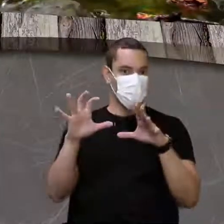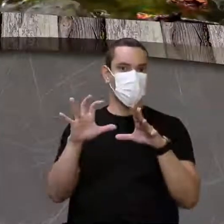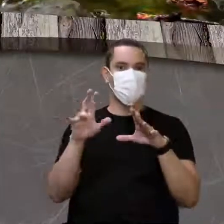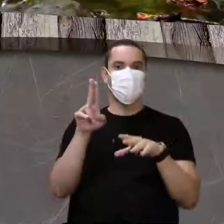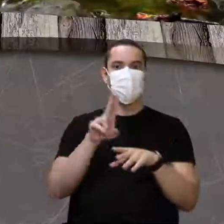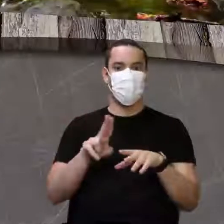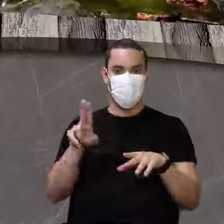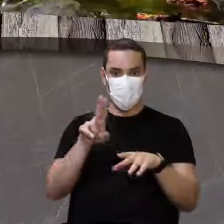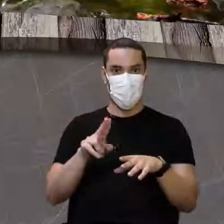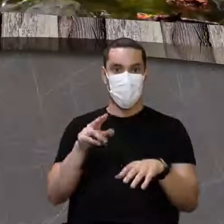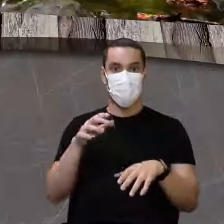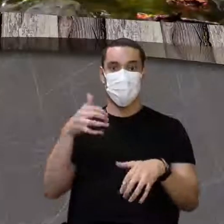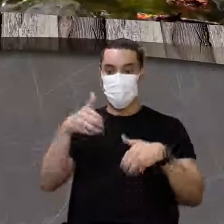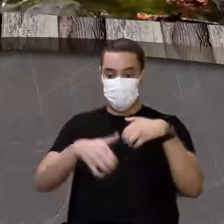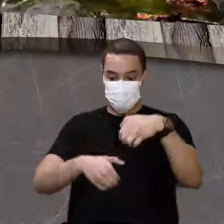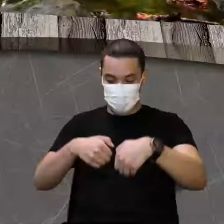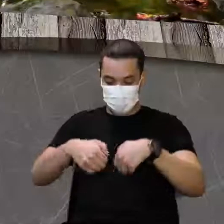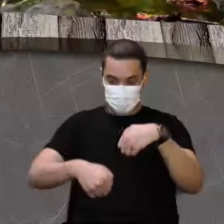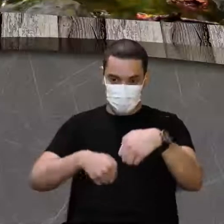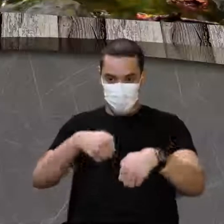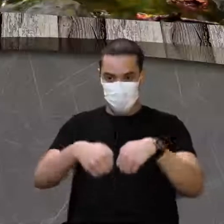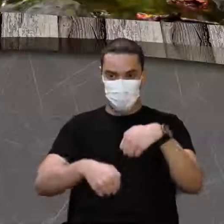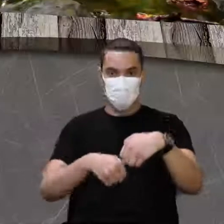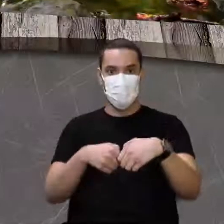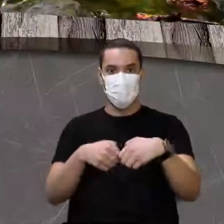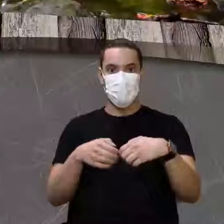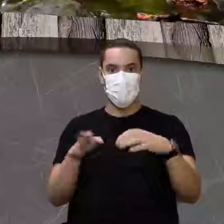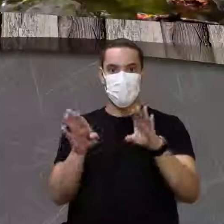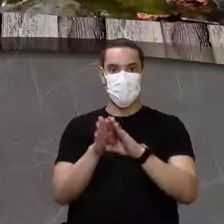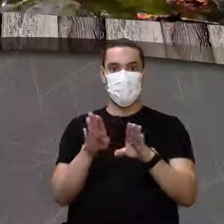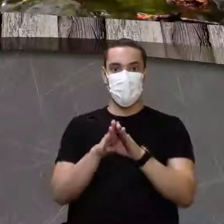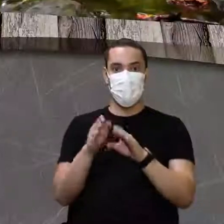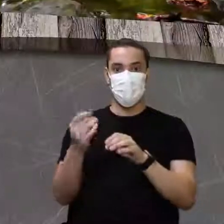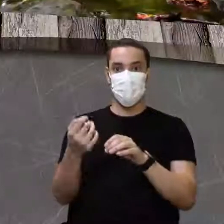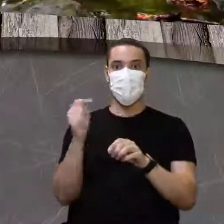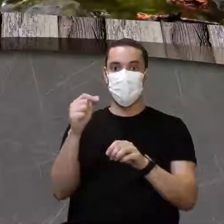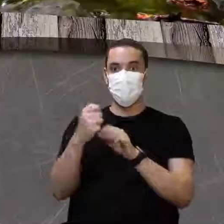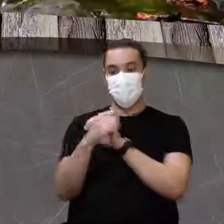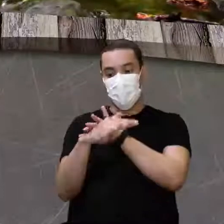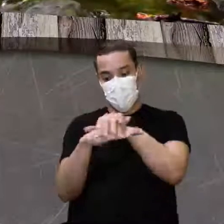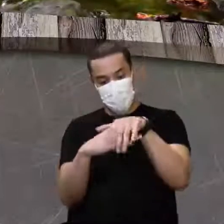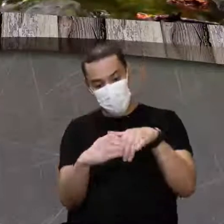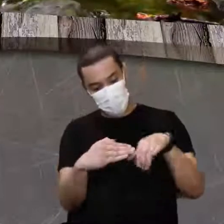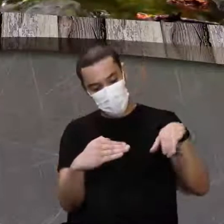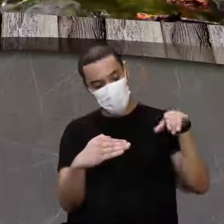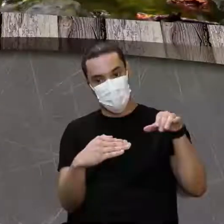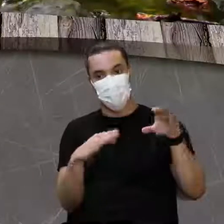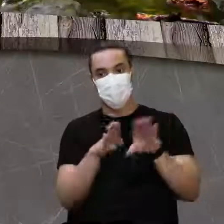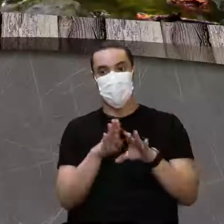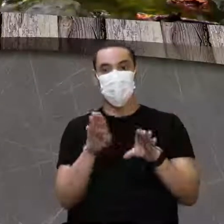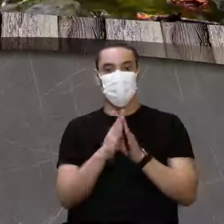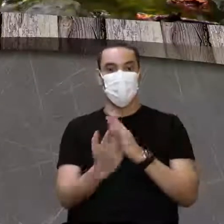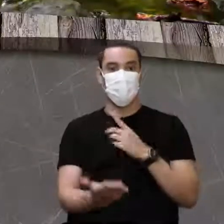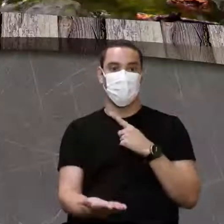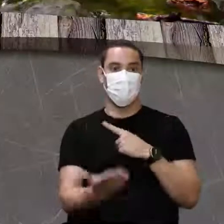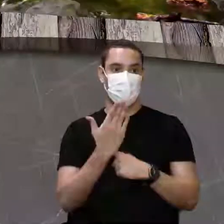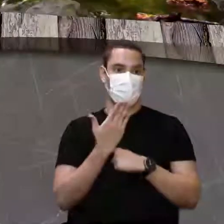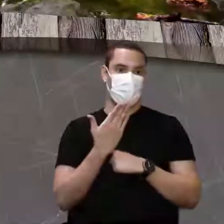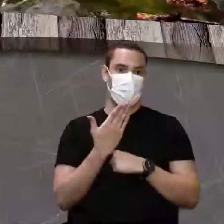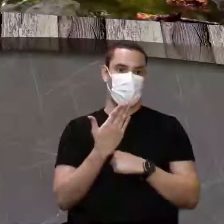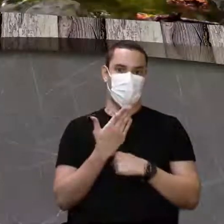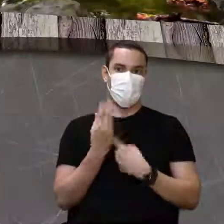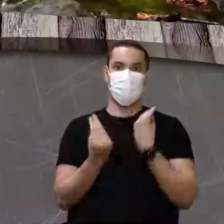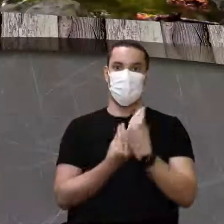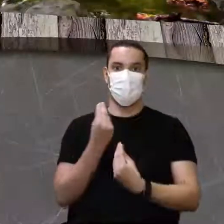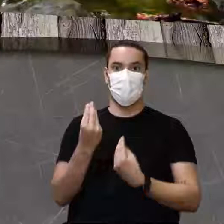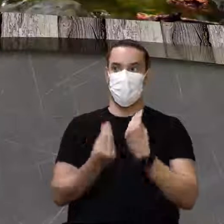e eles fazem esse deslocamento, tá? E a cauda grande também é um instrumento de ajuda para esse processo